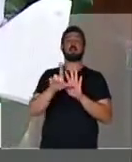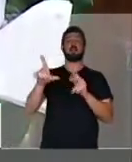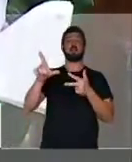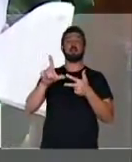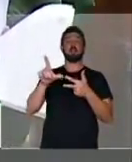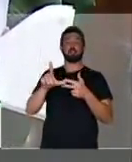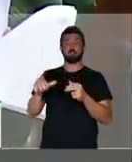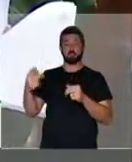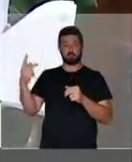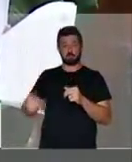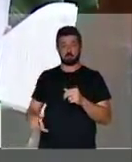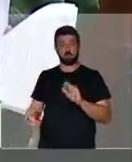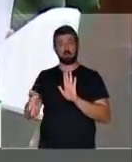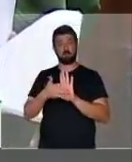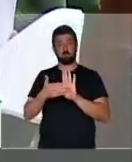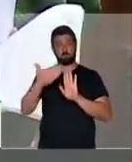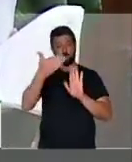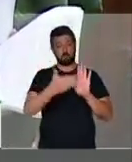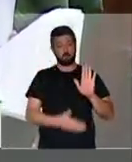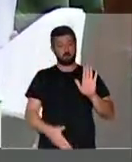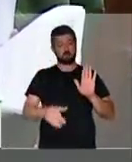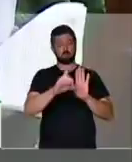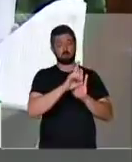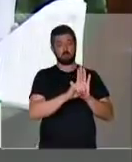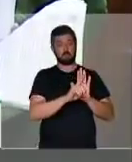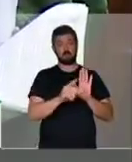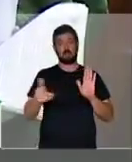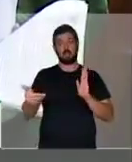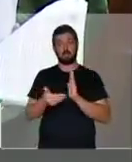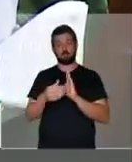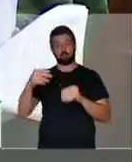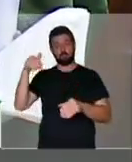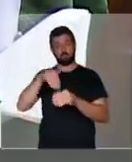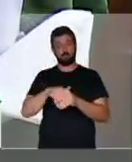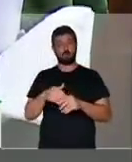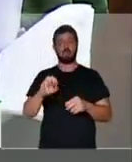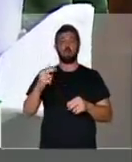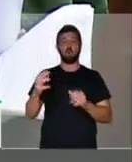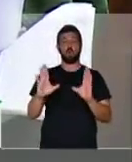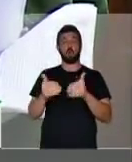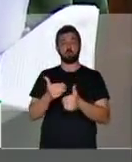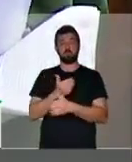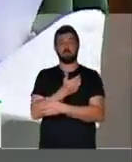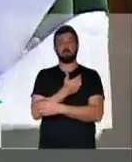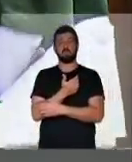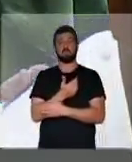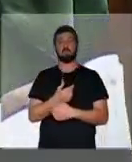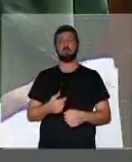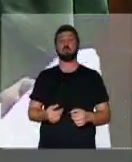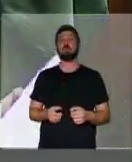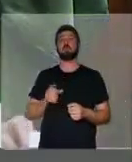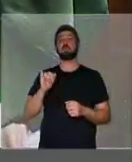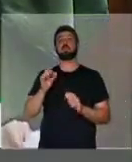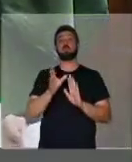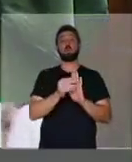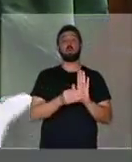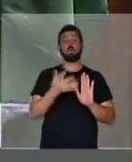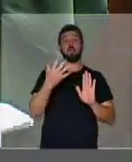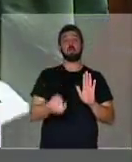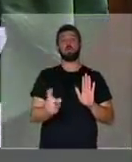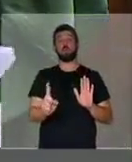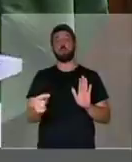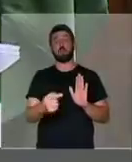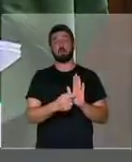das proposições sujeitas à apreciação da Câmara ou de suas comissões e sobre o mérito da decretação de